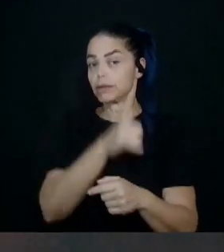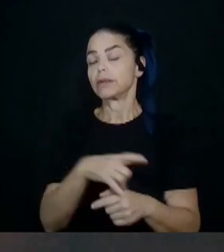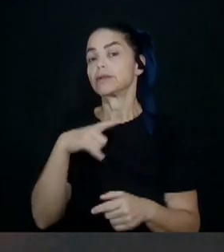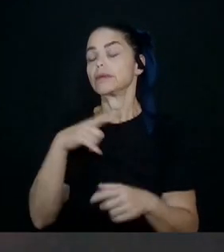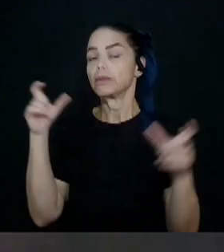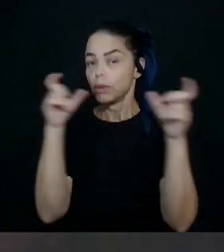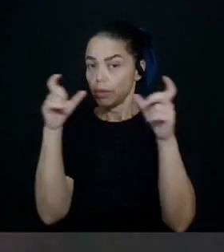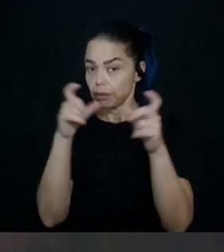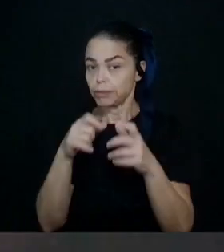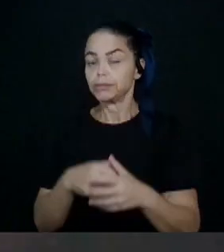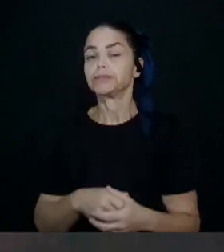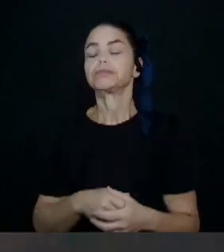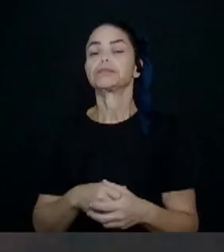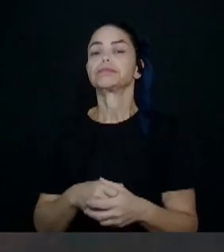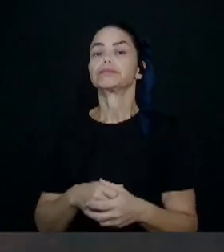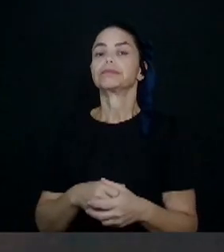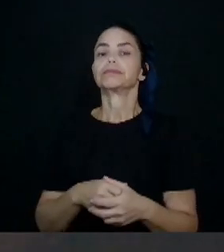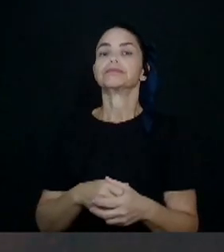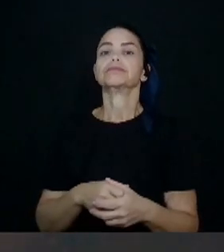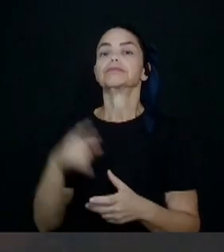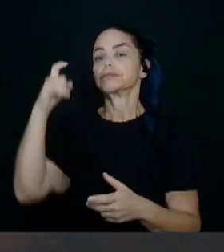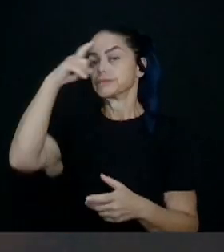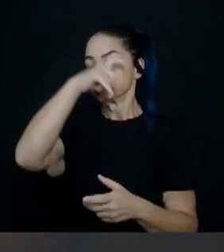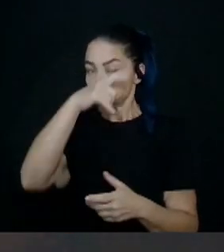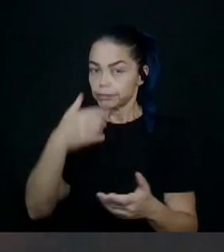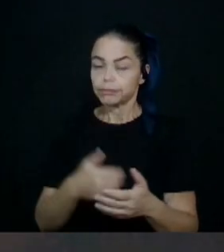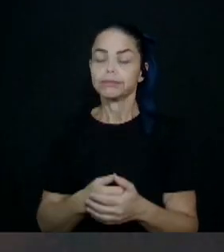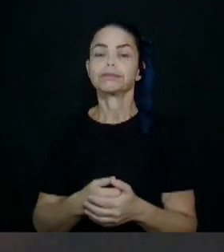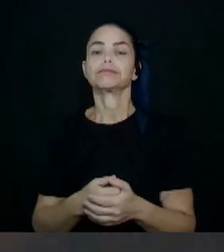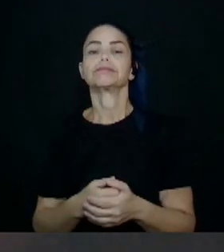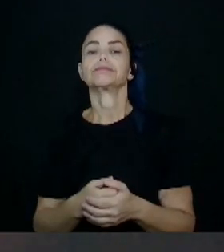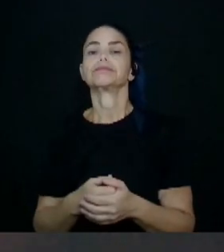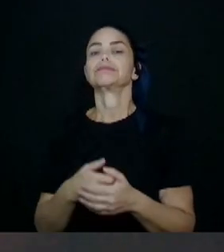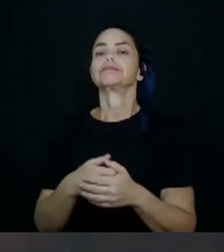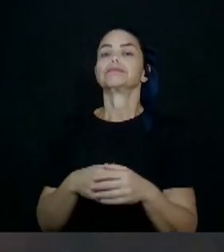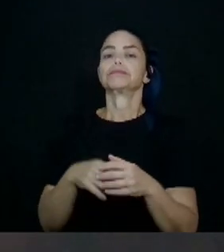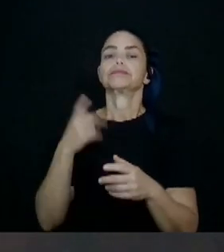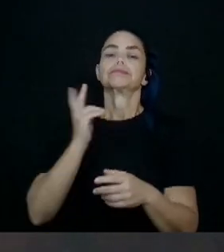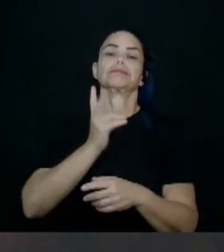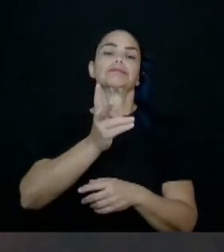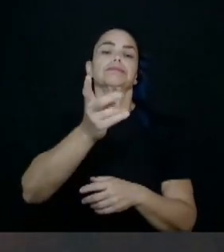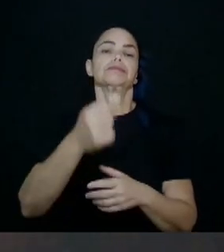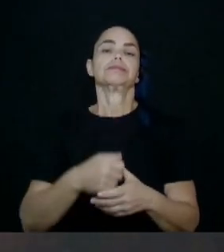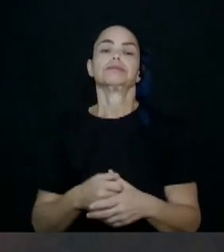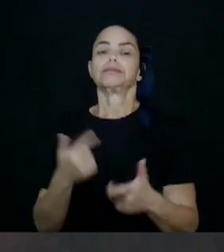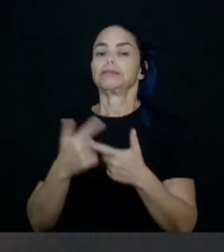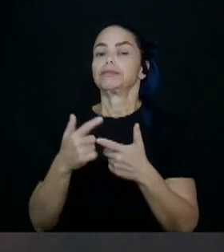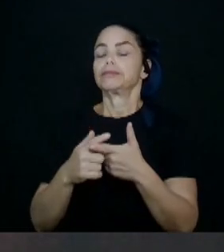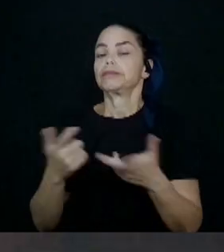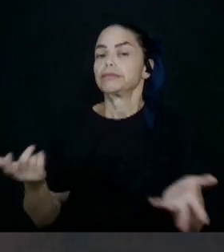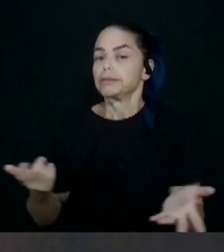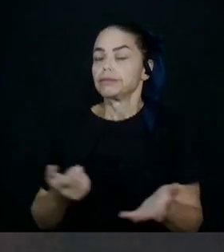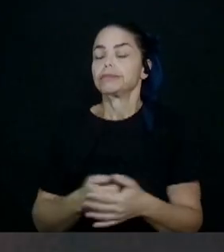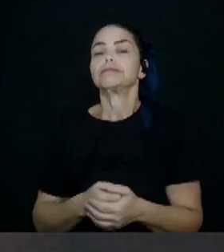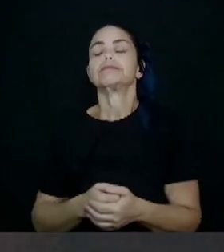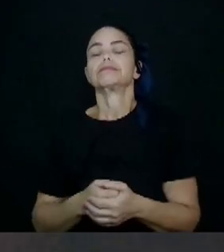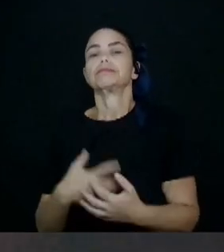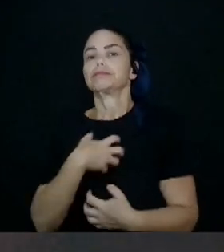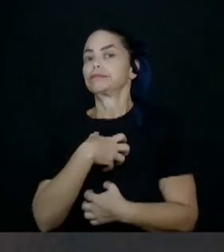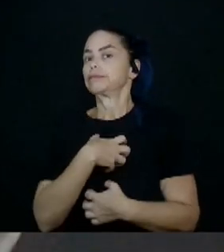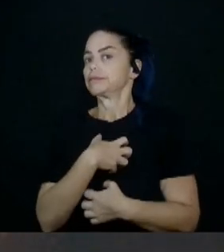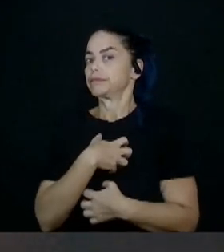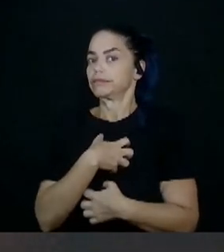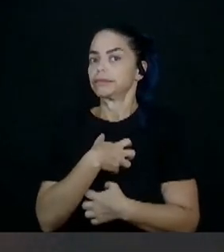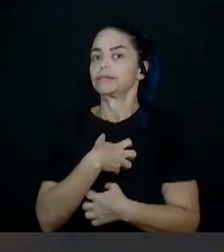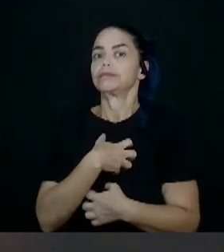atento. Né? E é difícil estar, né, nessa atenção plena. Por quê? Porque nós estamos carregados de emoção. Nós